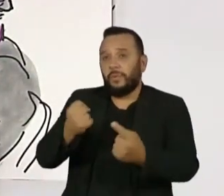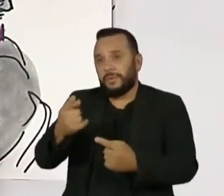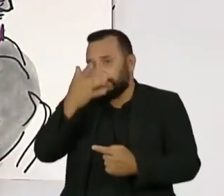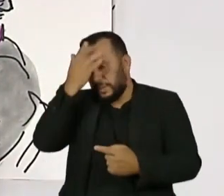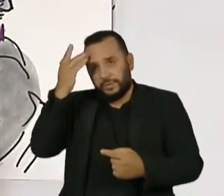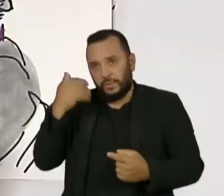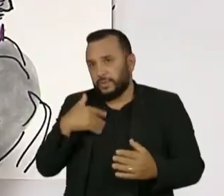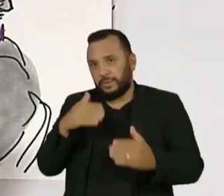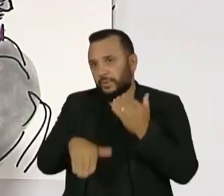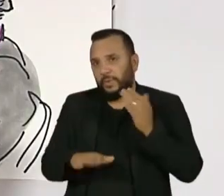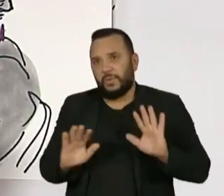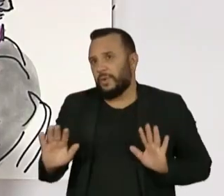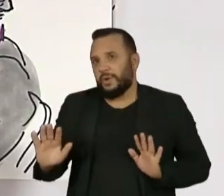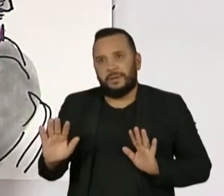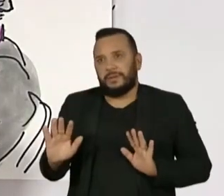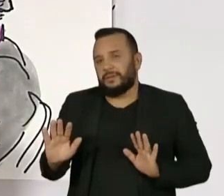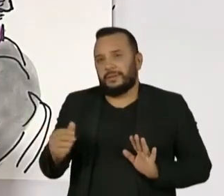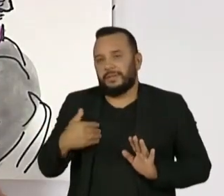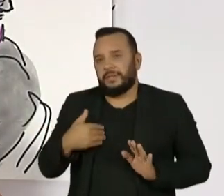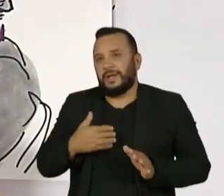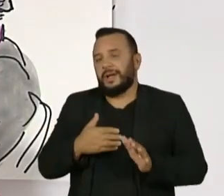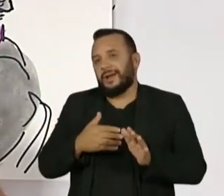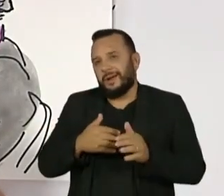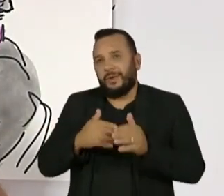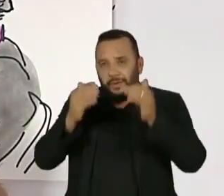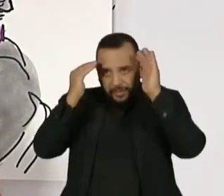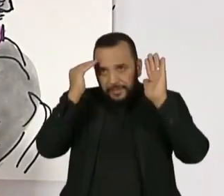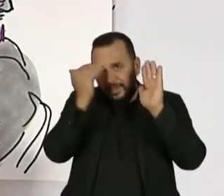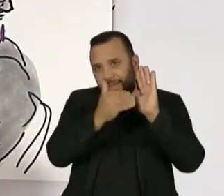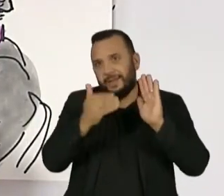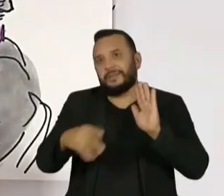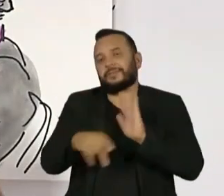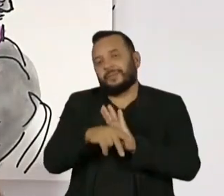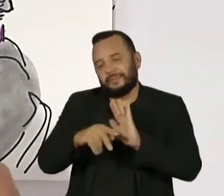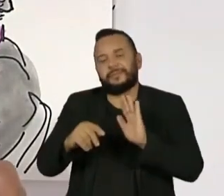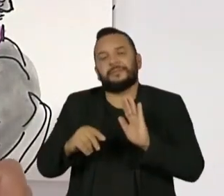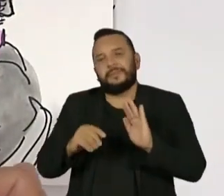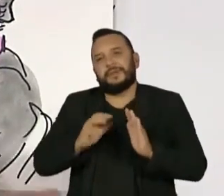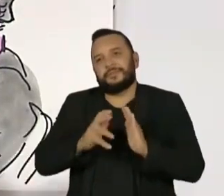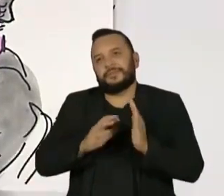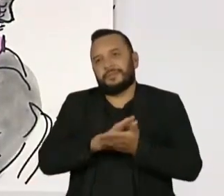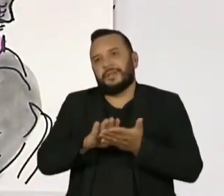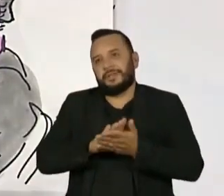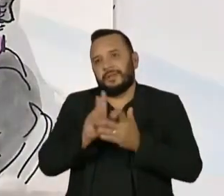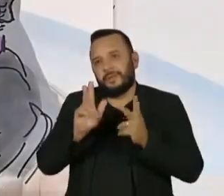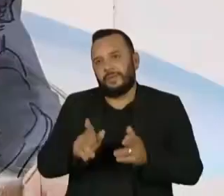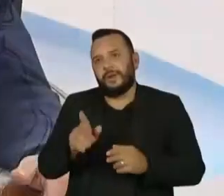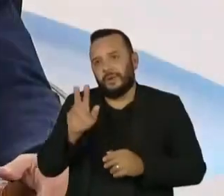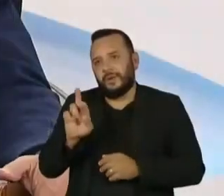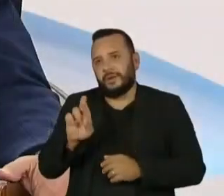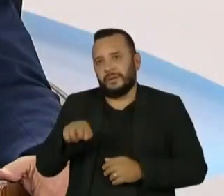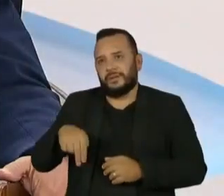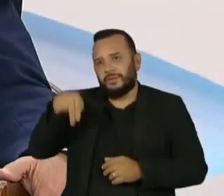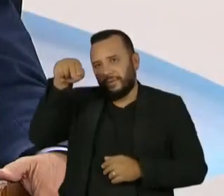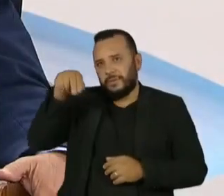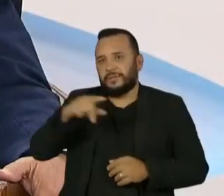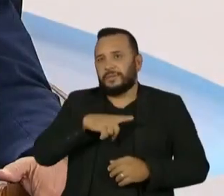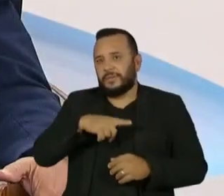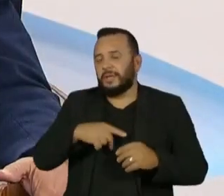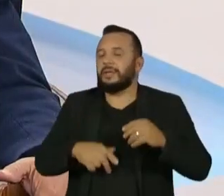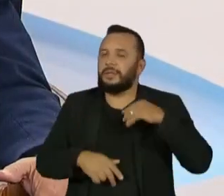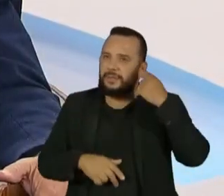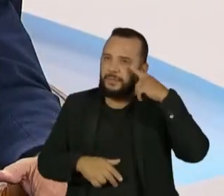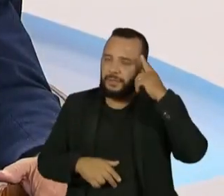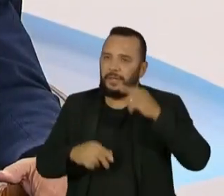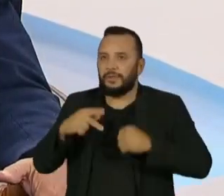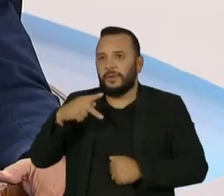não coadunam, que não seguem a condição do seu partido. É o caso lá no Rio Grande do Norte. Nós temos uma afinidade maior com o deputado Paulinho